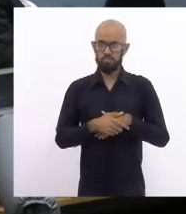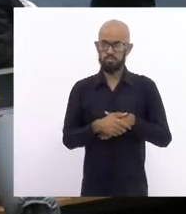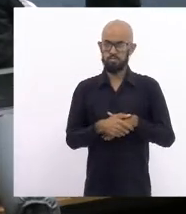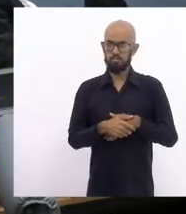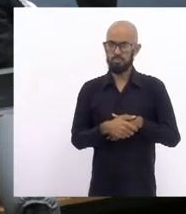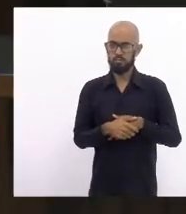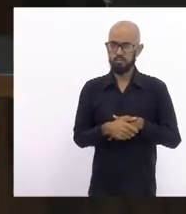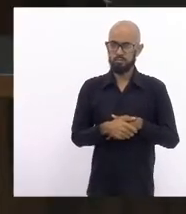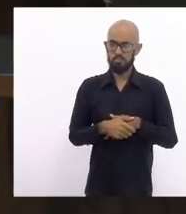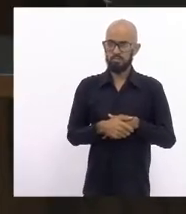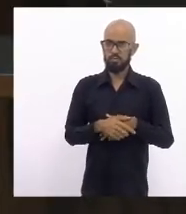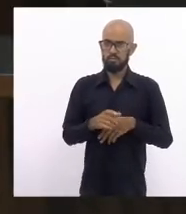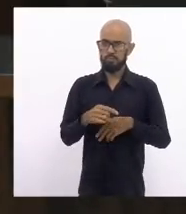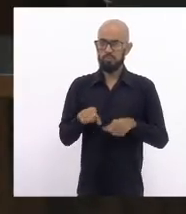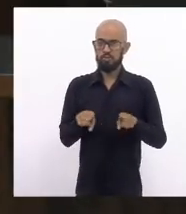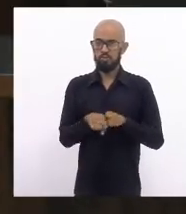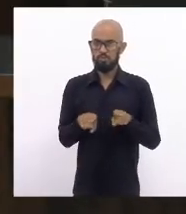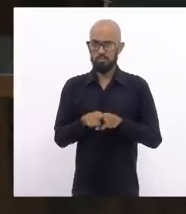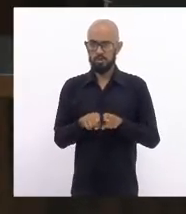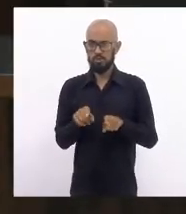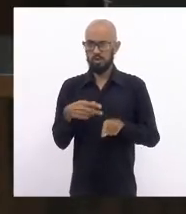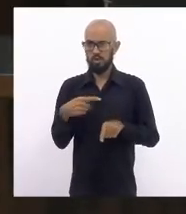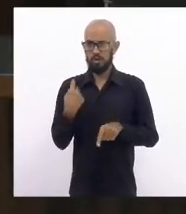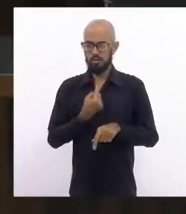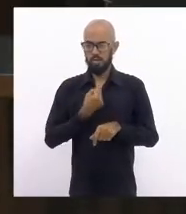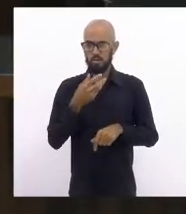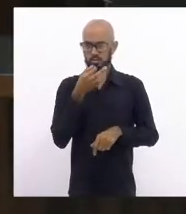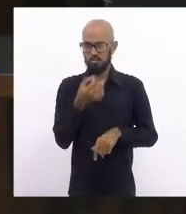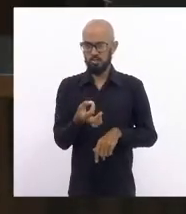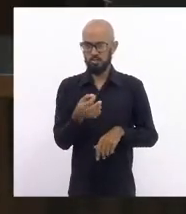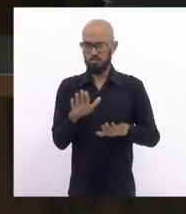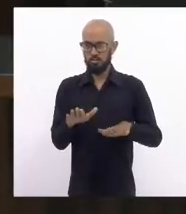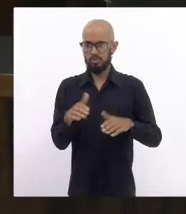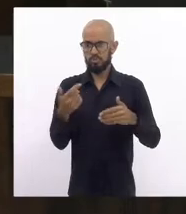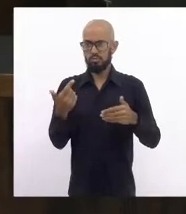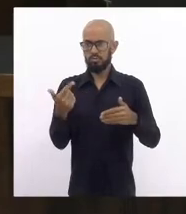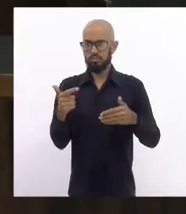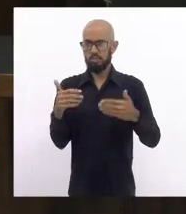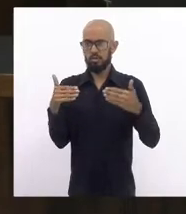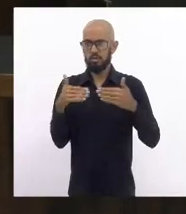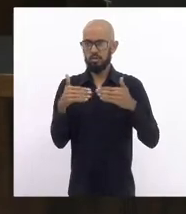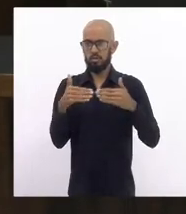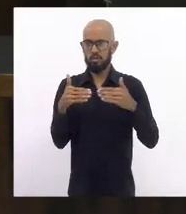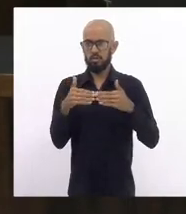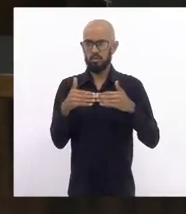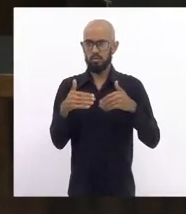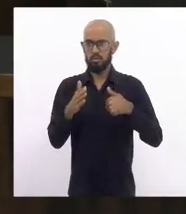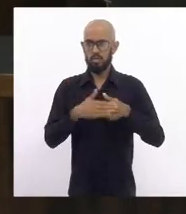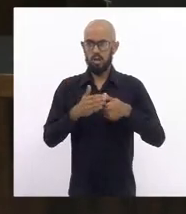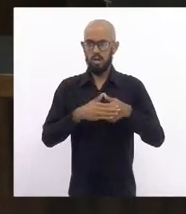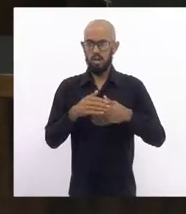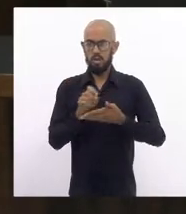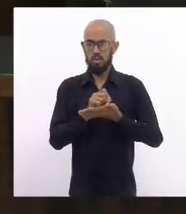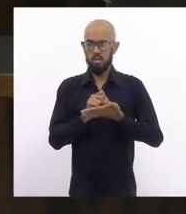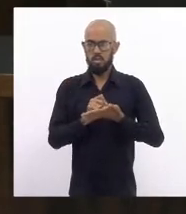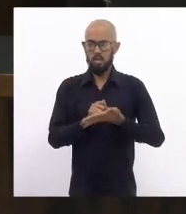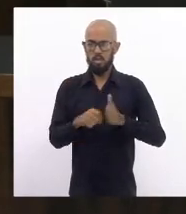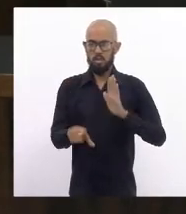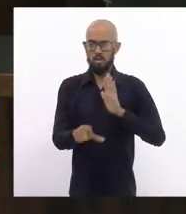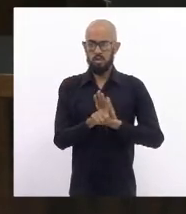esse também seria o nosso posicionamento, mas não havendo a concordância da autora, vamos acolher... Eu